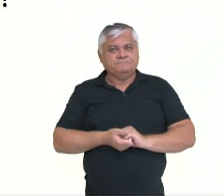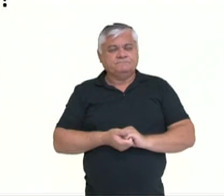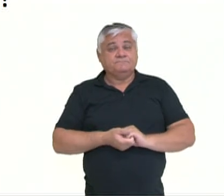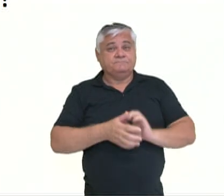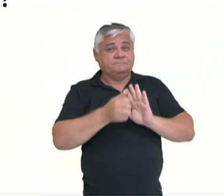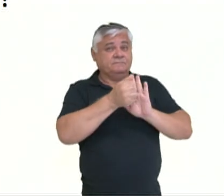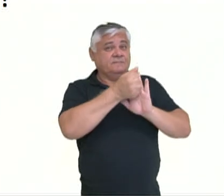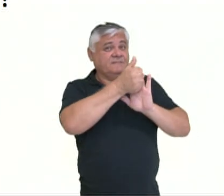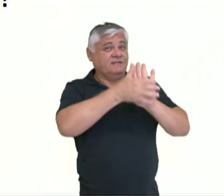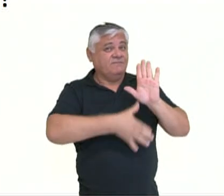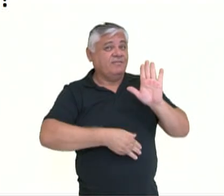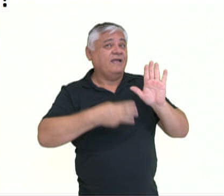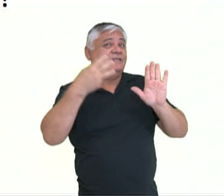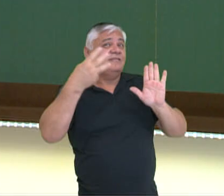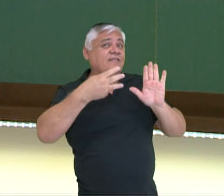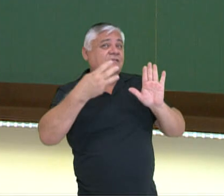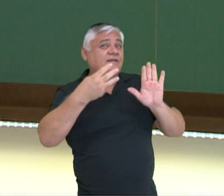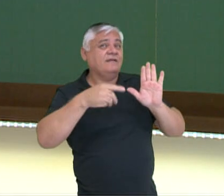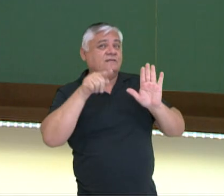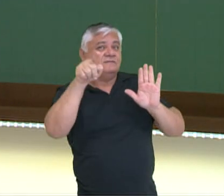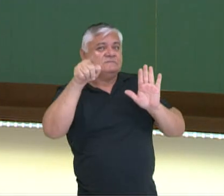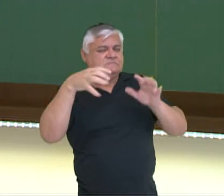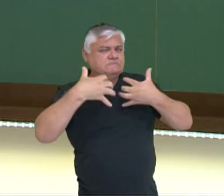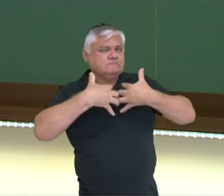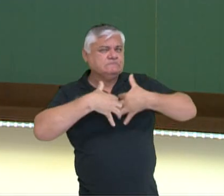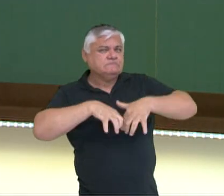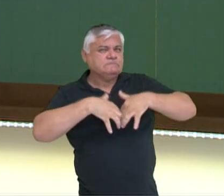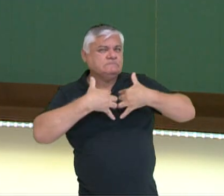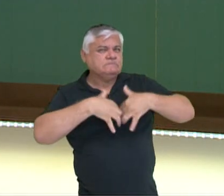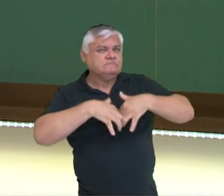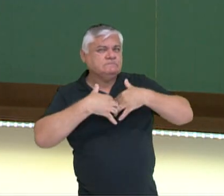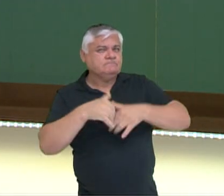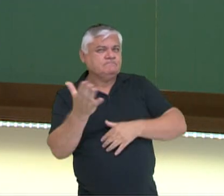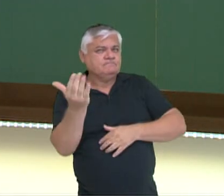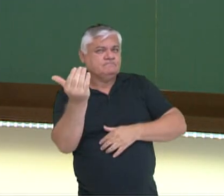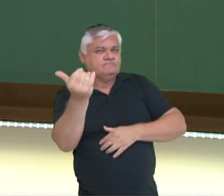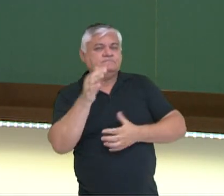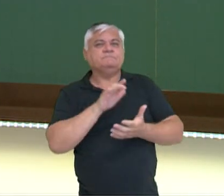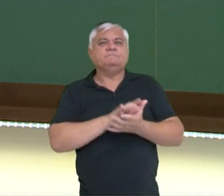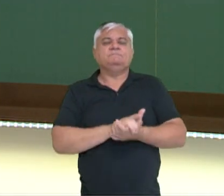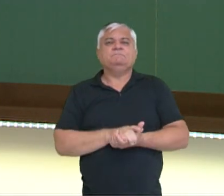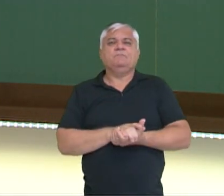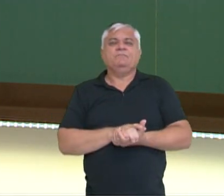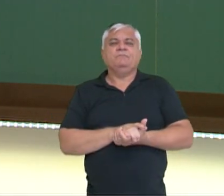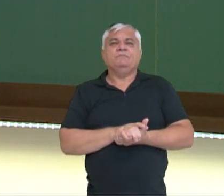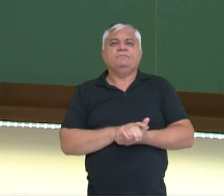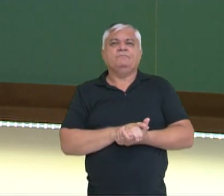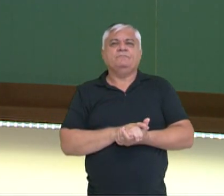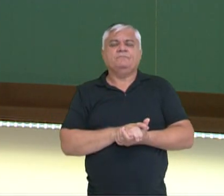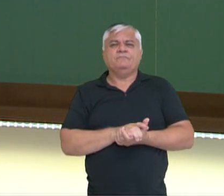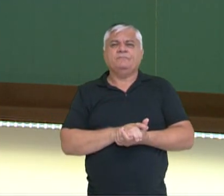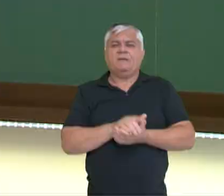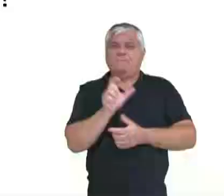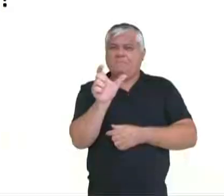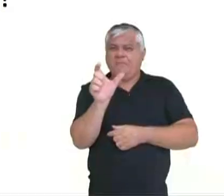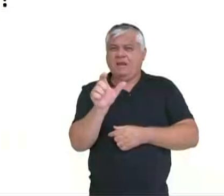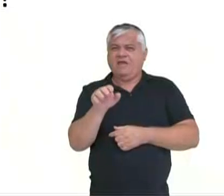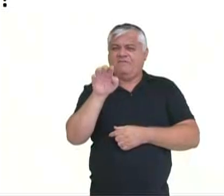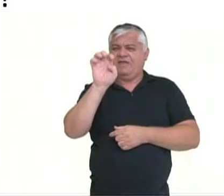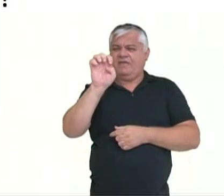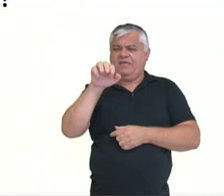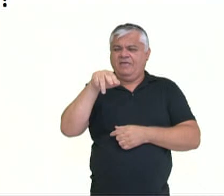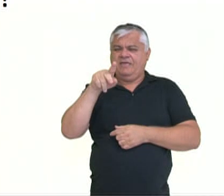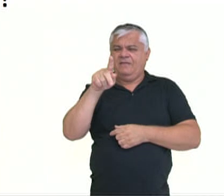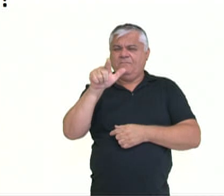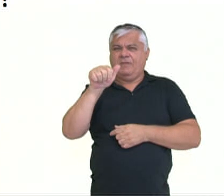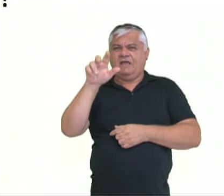Atividade 3, especialmente para vocês agora. Vamos lá? Divino emplastro, tu me darias